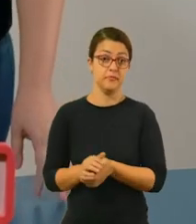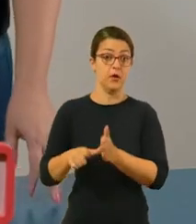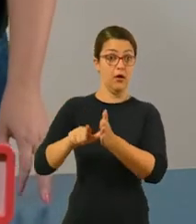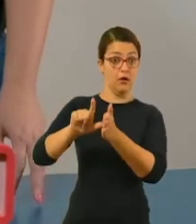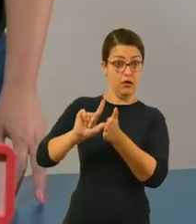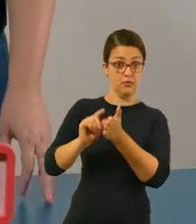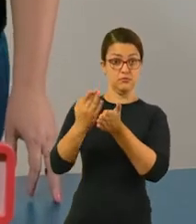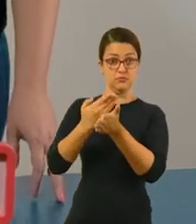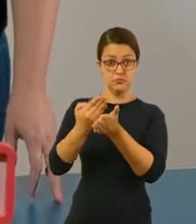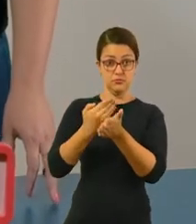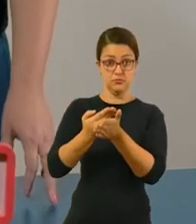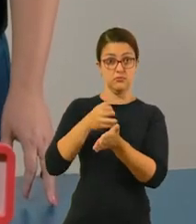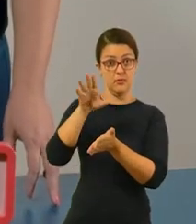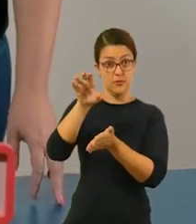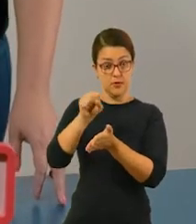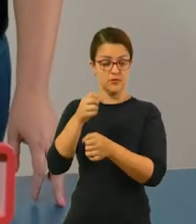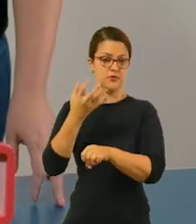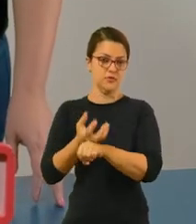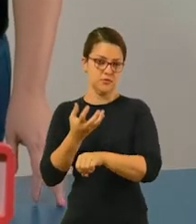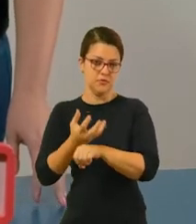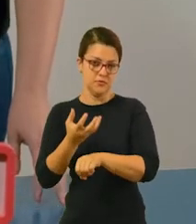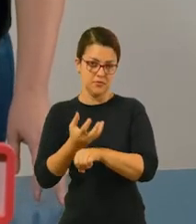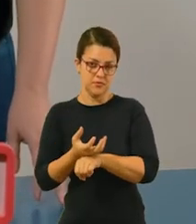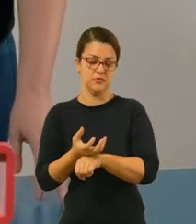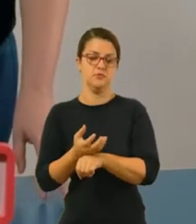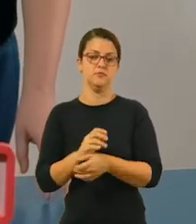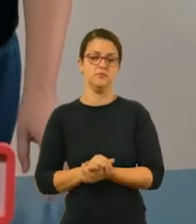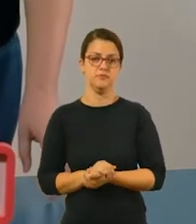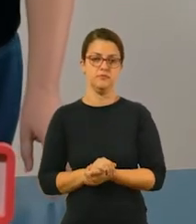Antes, pegue o seu caderno de cada matéria.